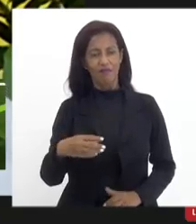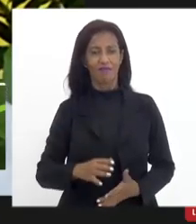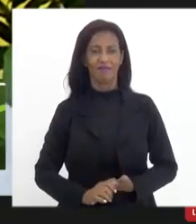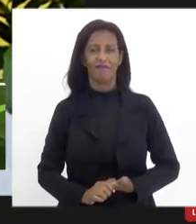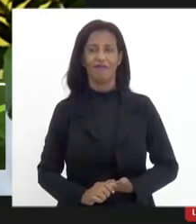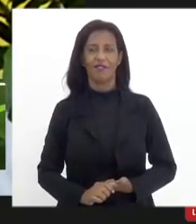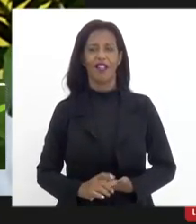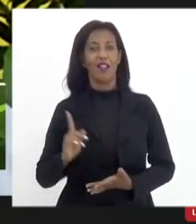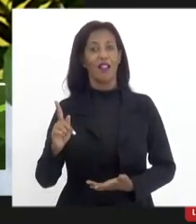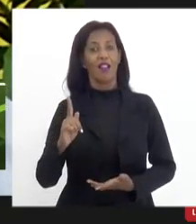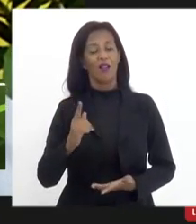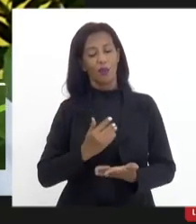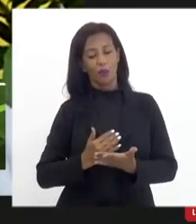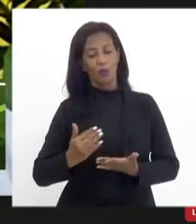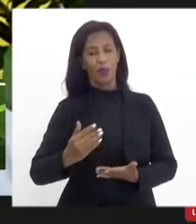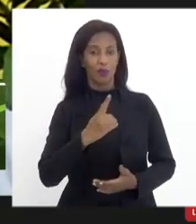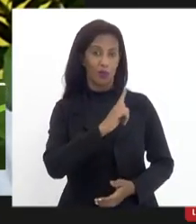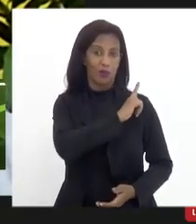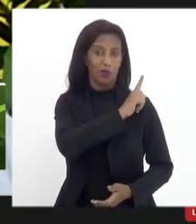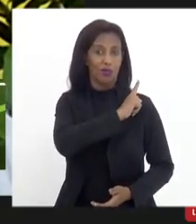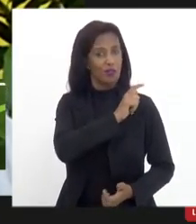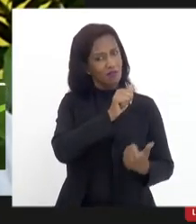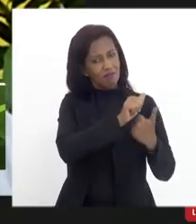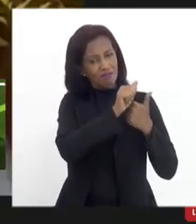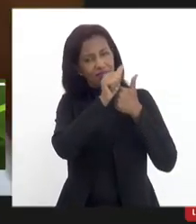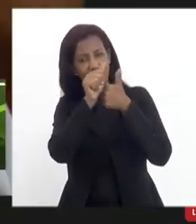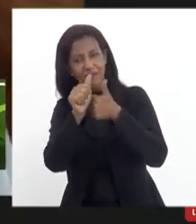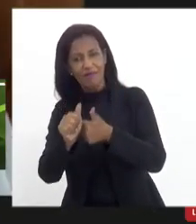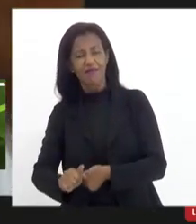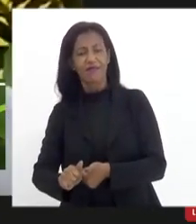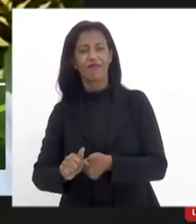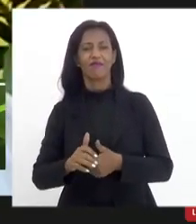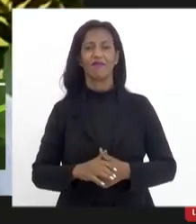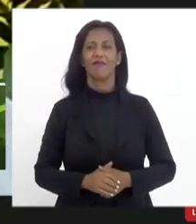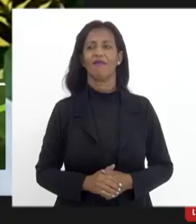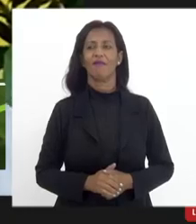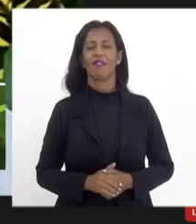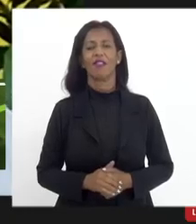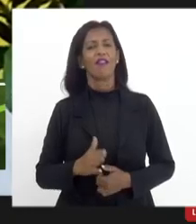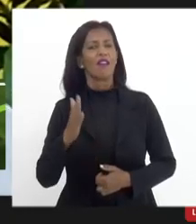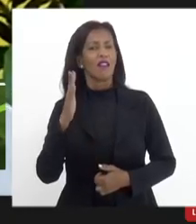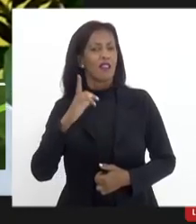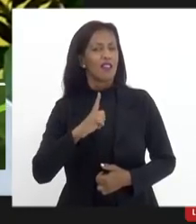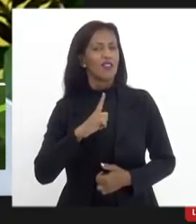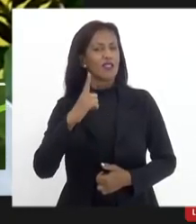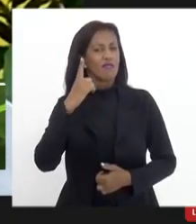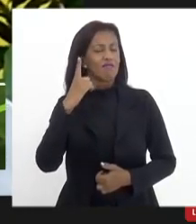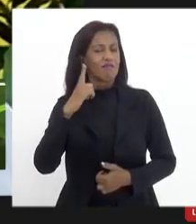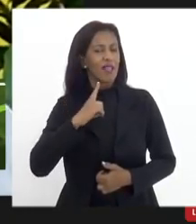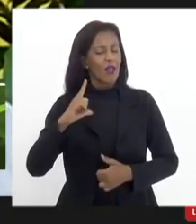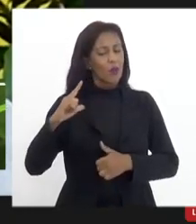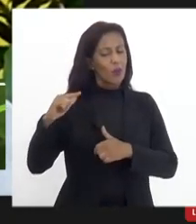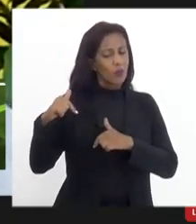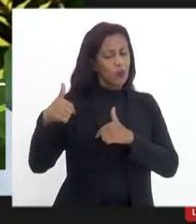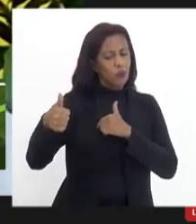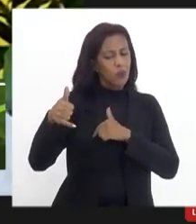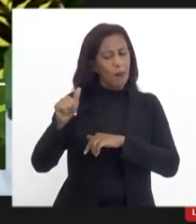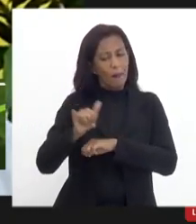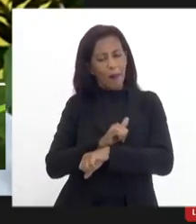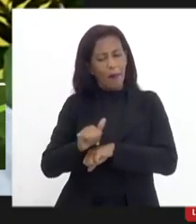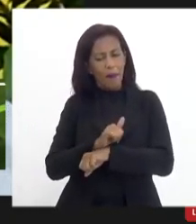sua gestão lá. E a gente vem acompanhando isso. E a gente tem uma atuação